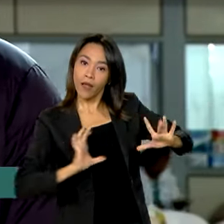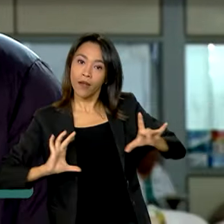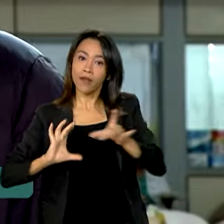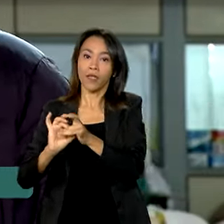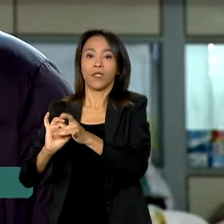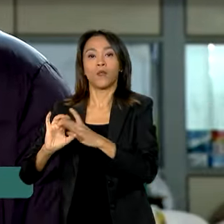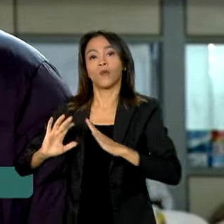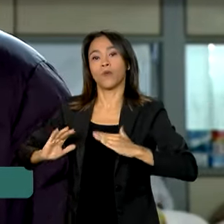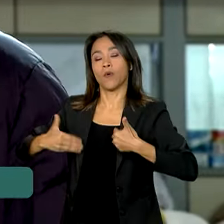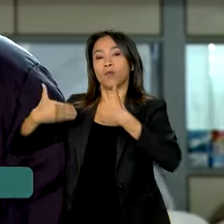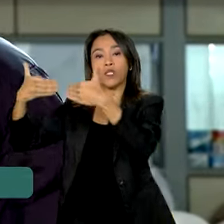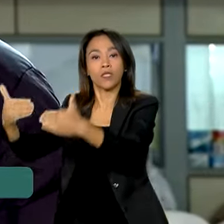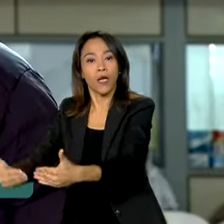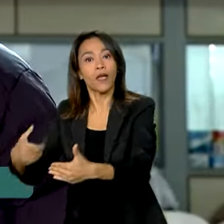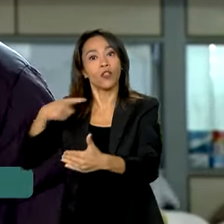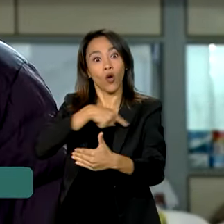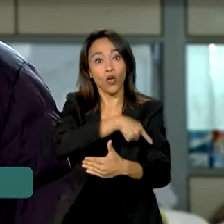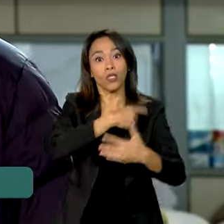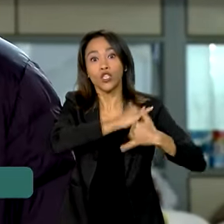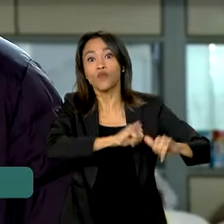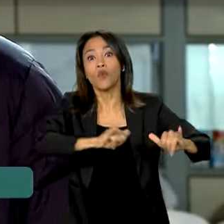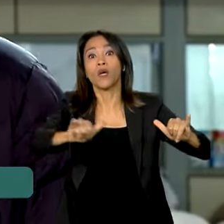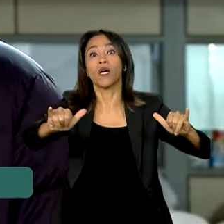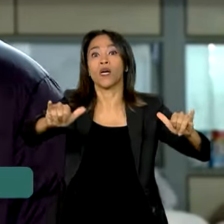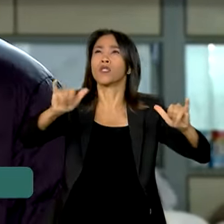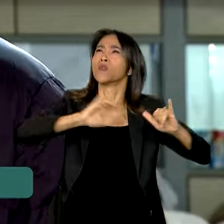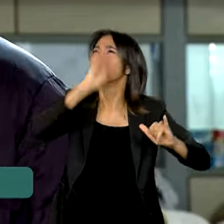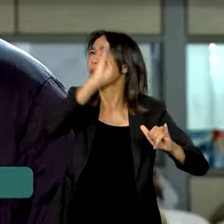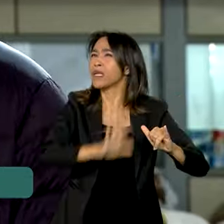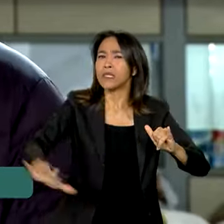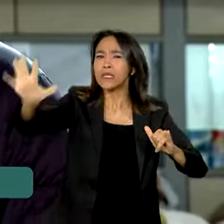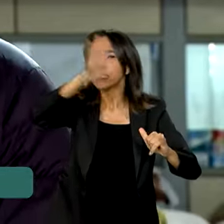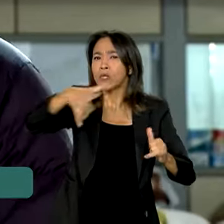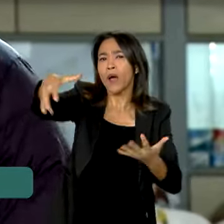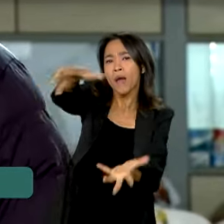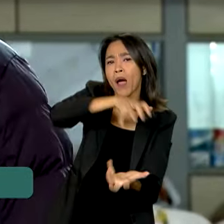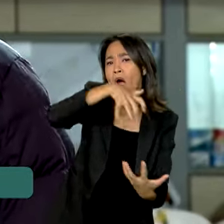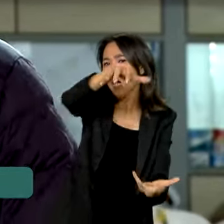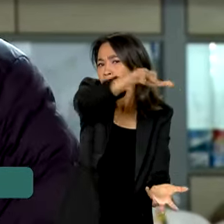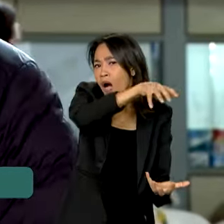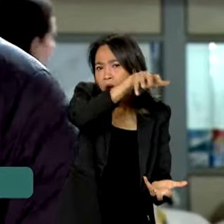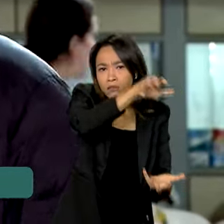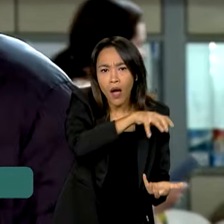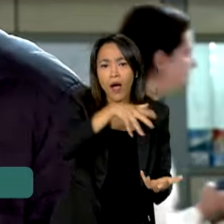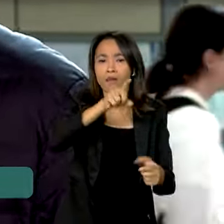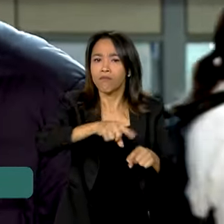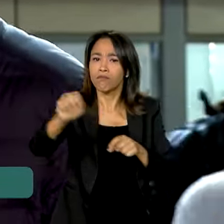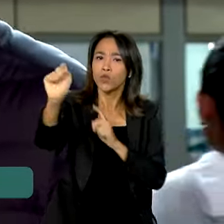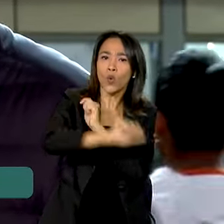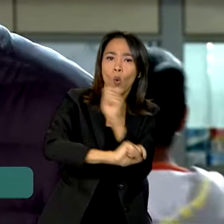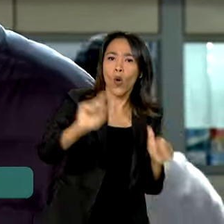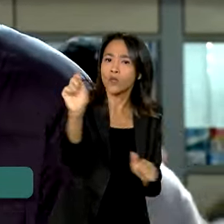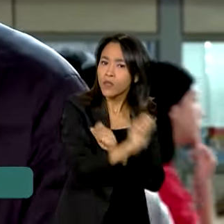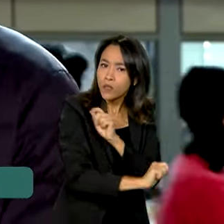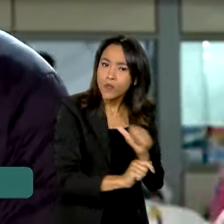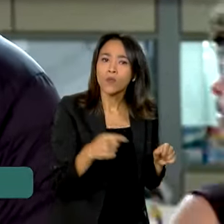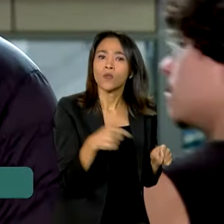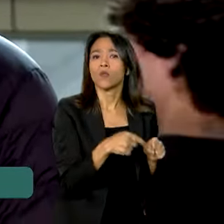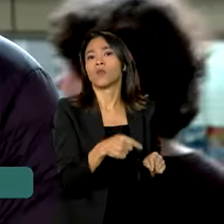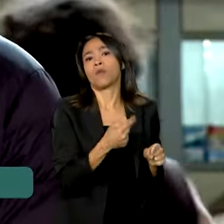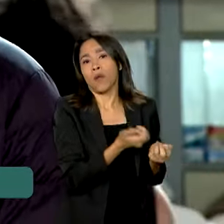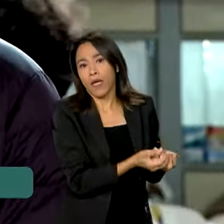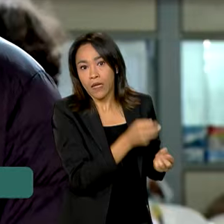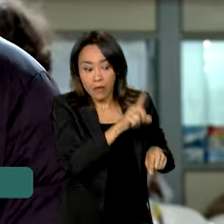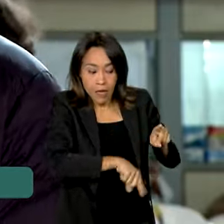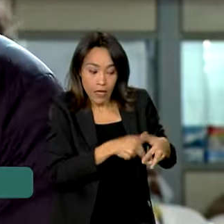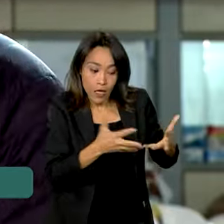Comunicações, estamos numa grande campanha nacional de doações, fazendo triagem, fazendo através da logística e capilaridade dos Correios chegar esses